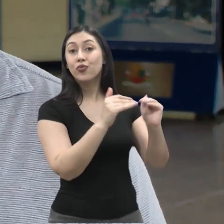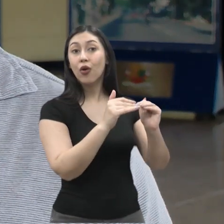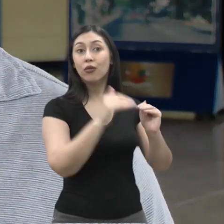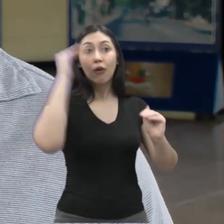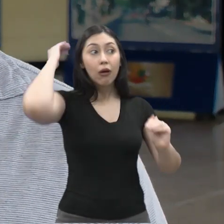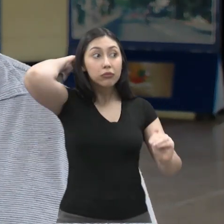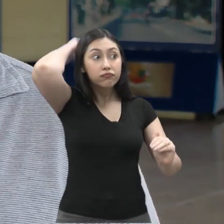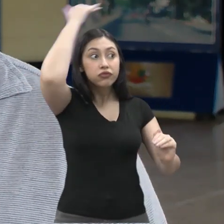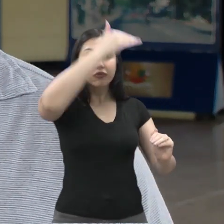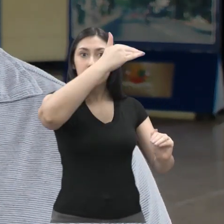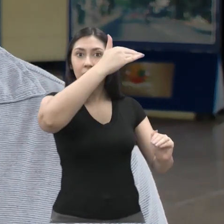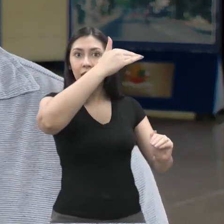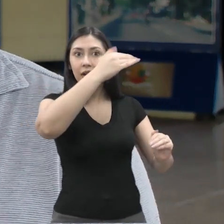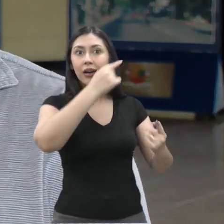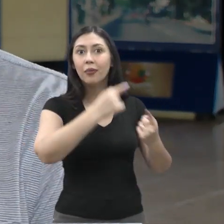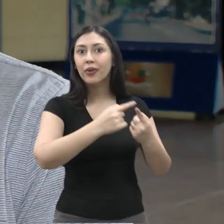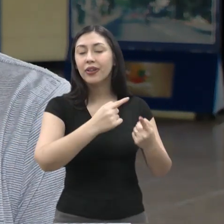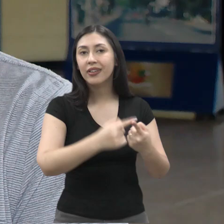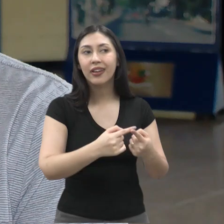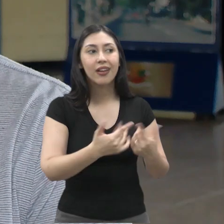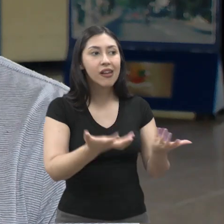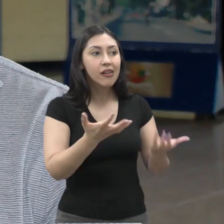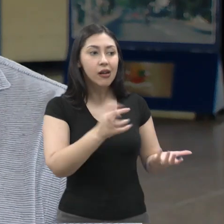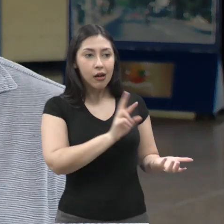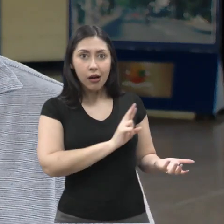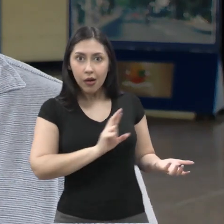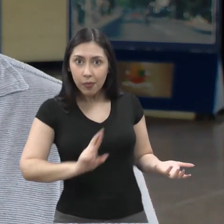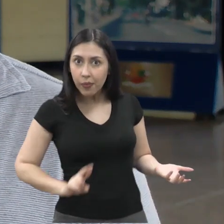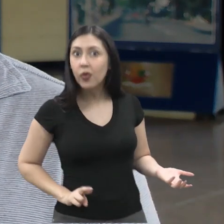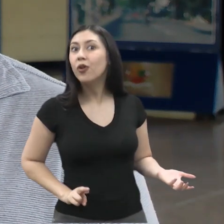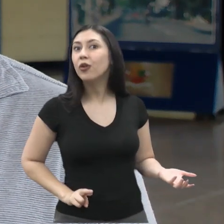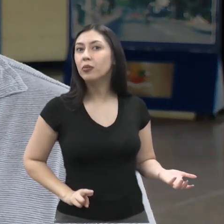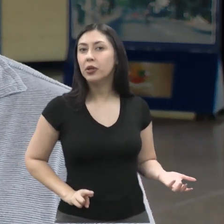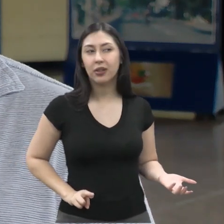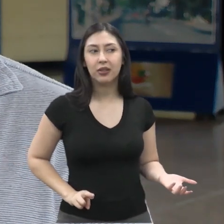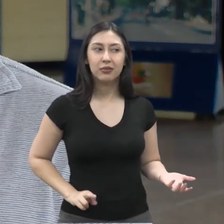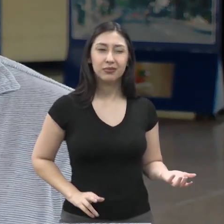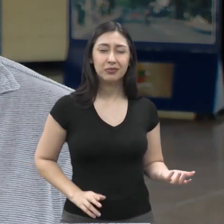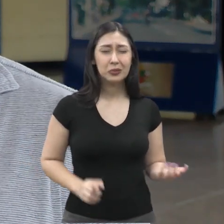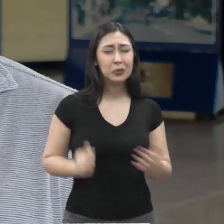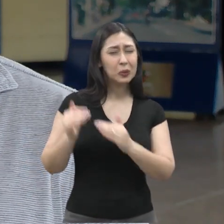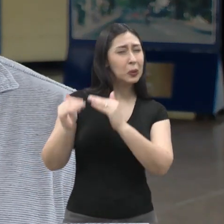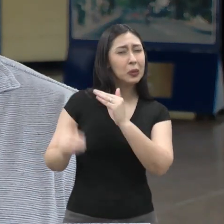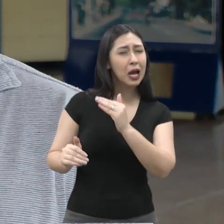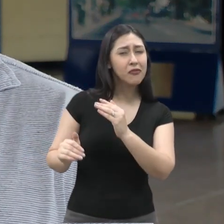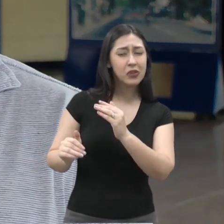medida por conta dessas contradições que existem, entre outras coisas, com relação à causa